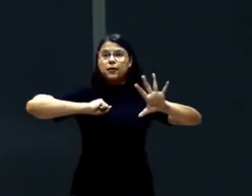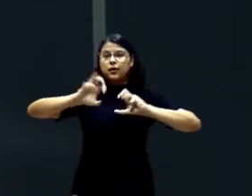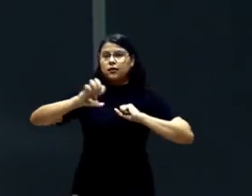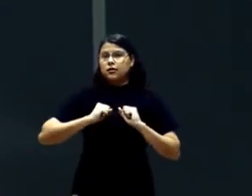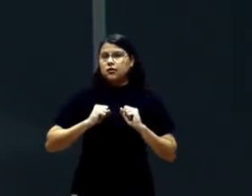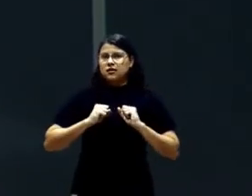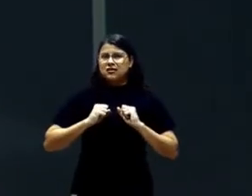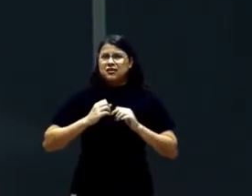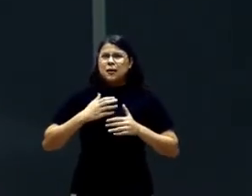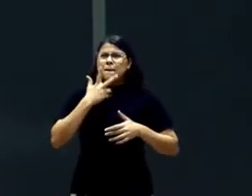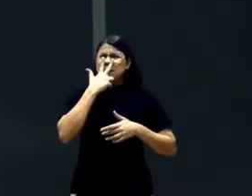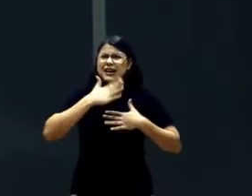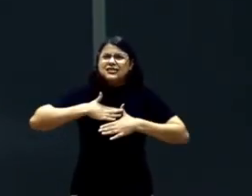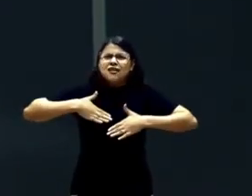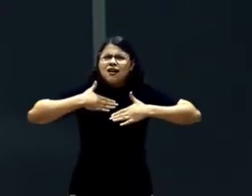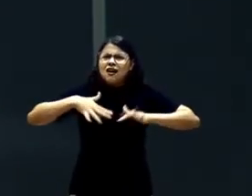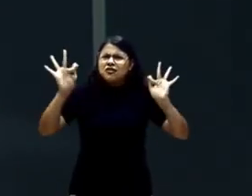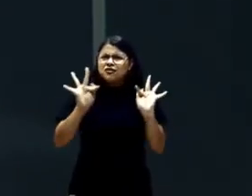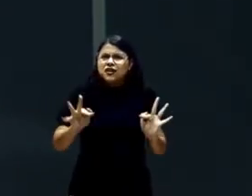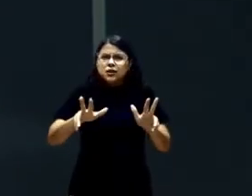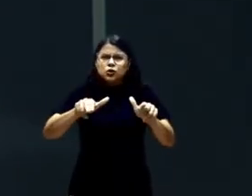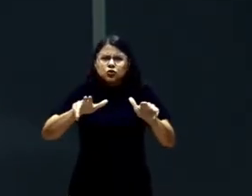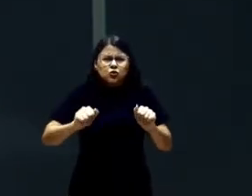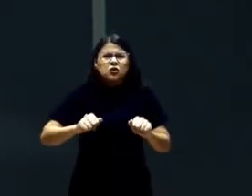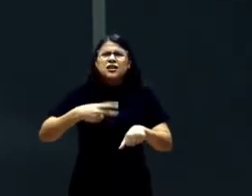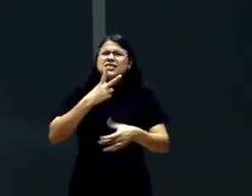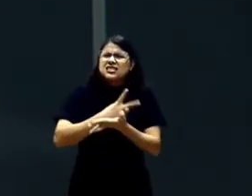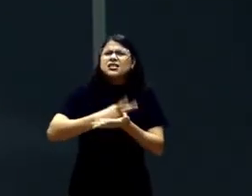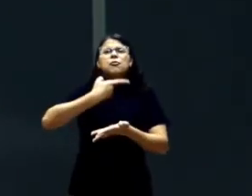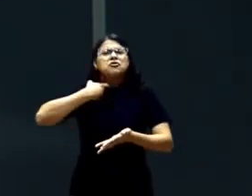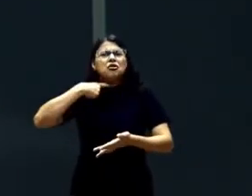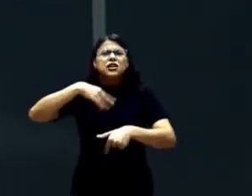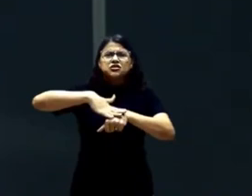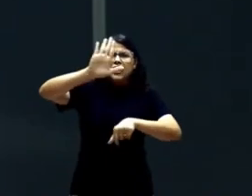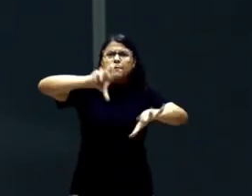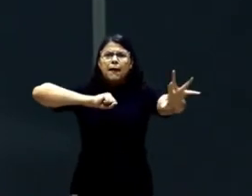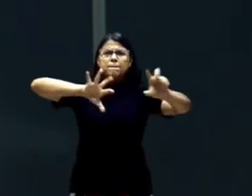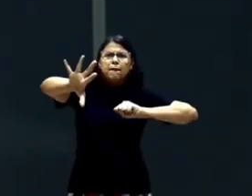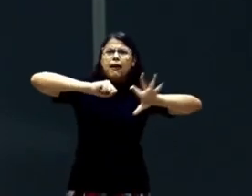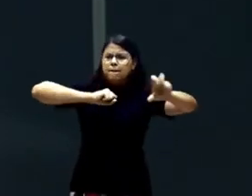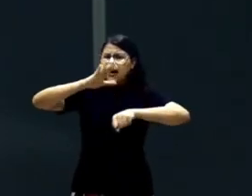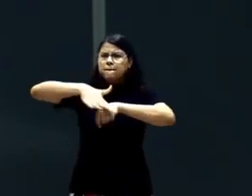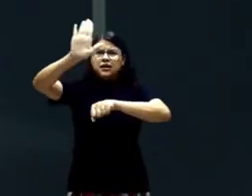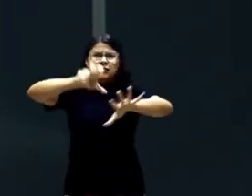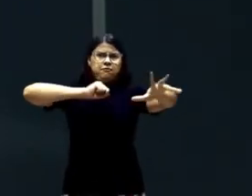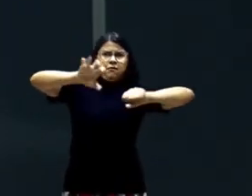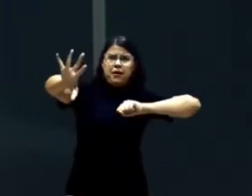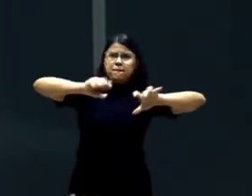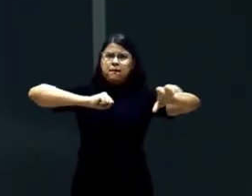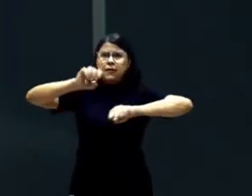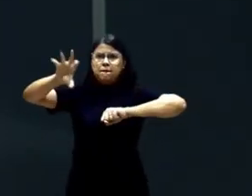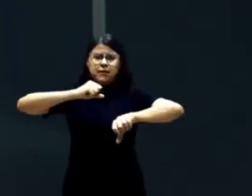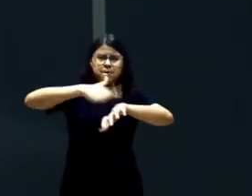mundo que faça matar. A sede de ter. A sede e o desejo de